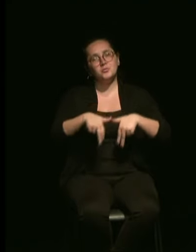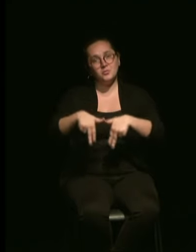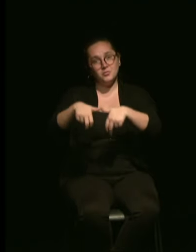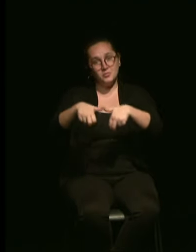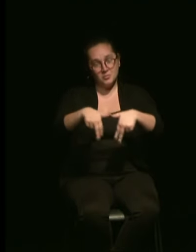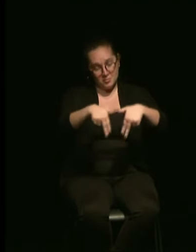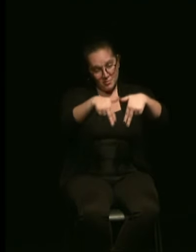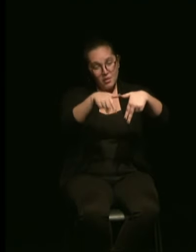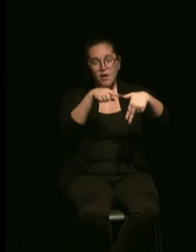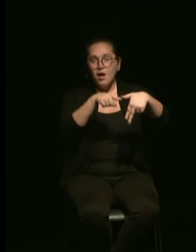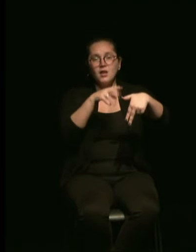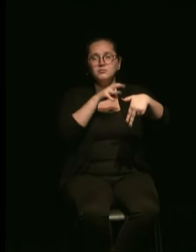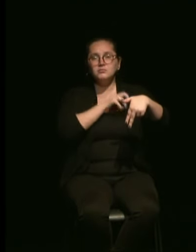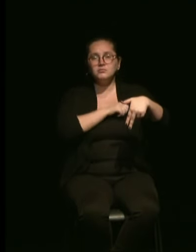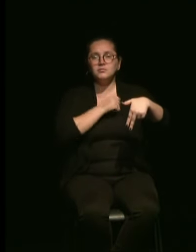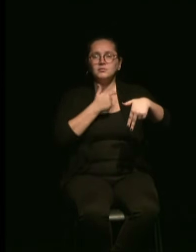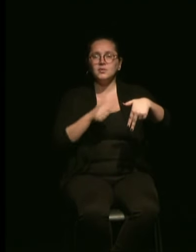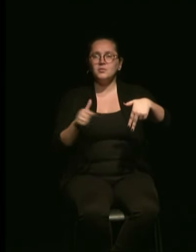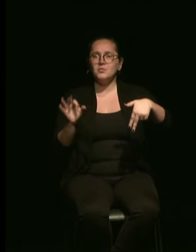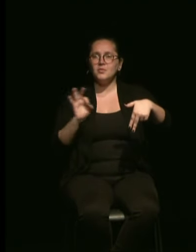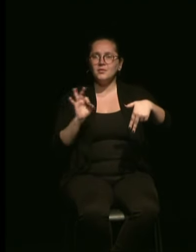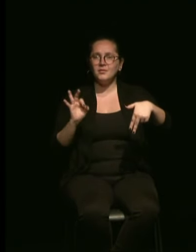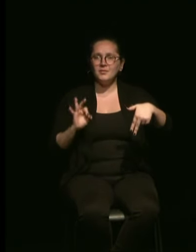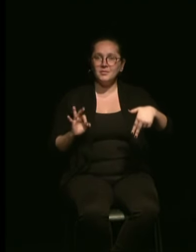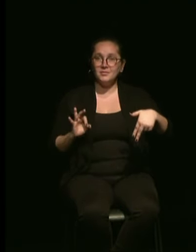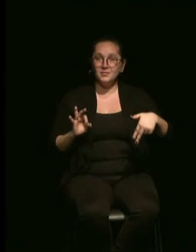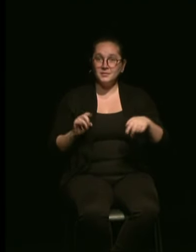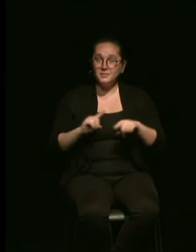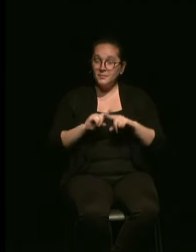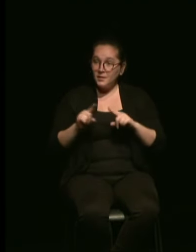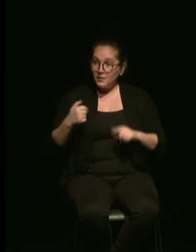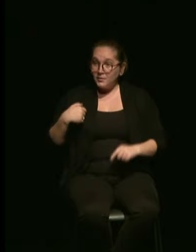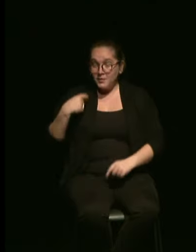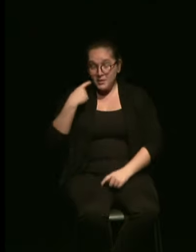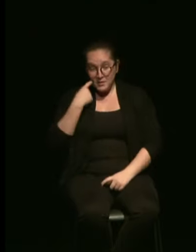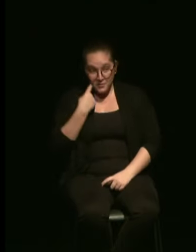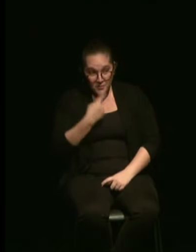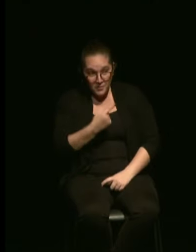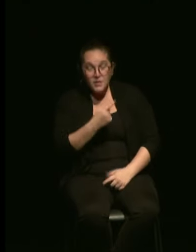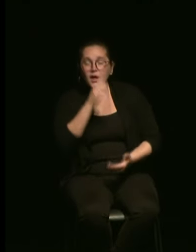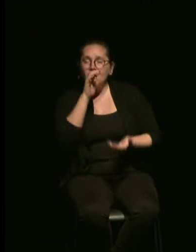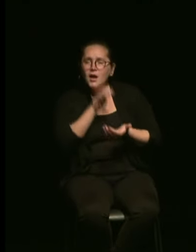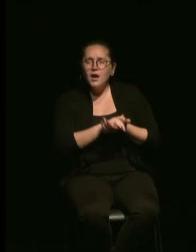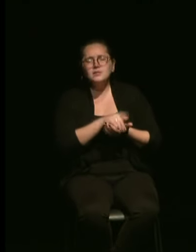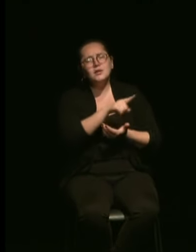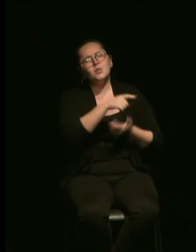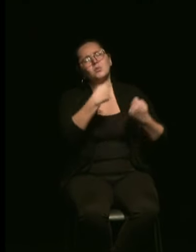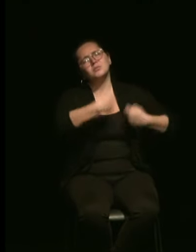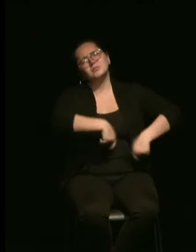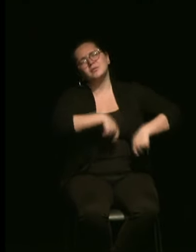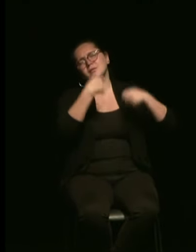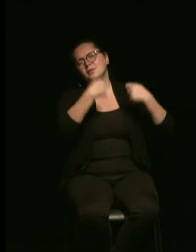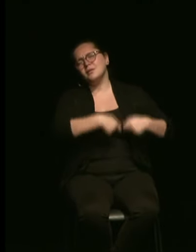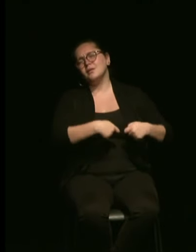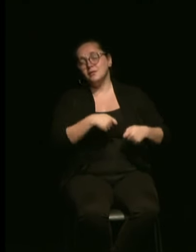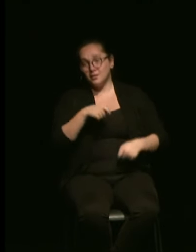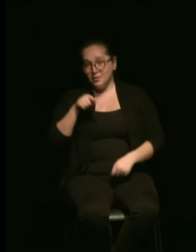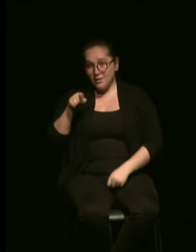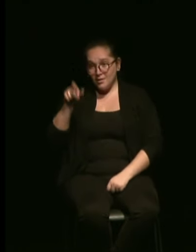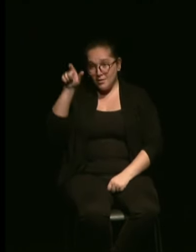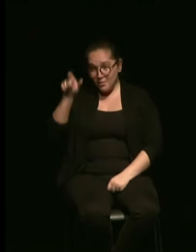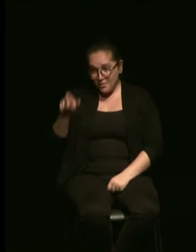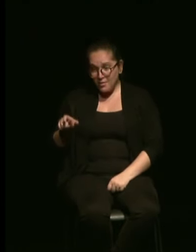o seu bem. Quem devia casar com ela